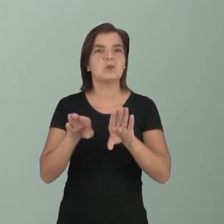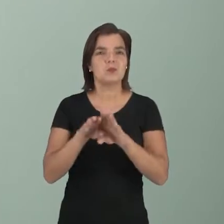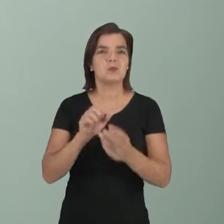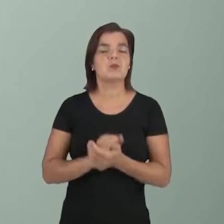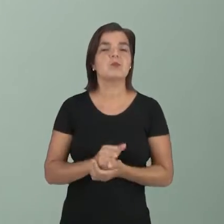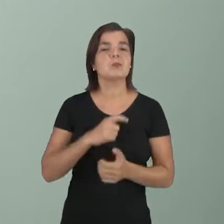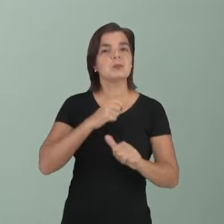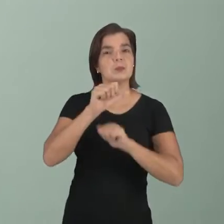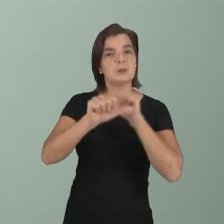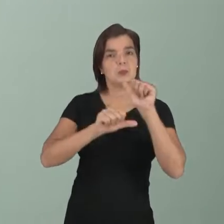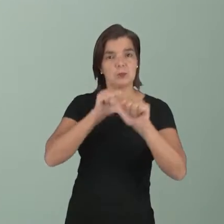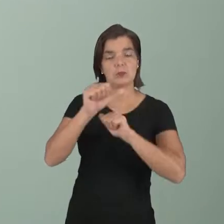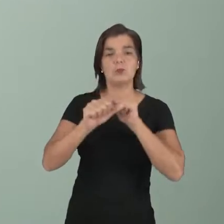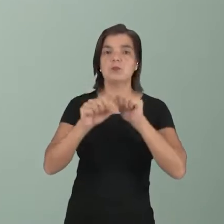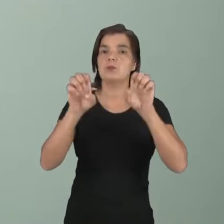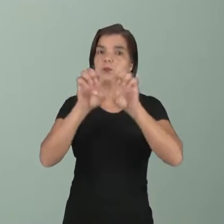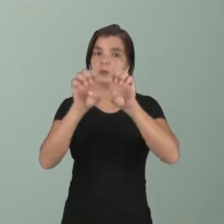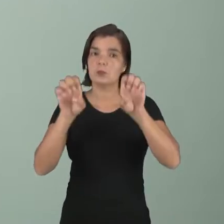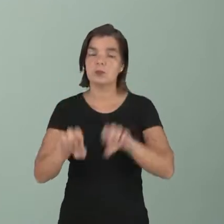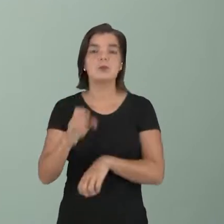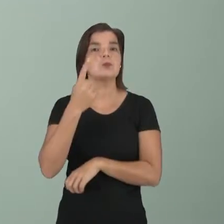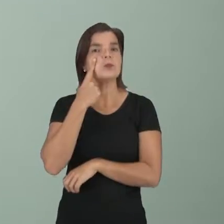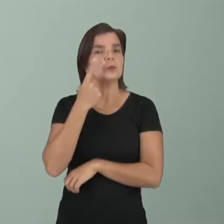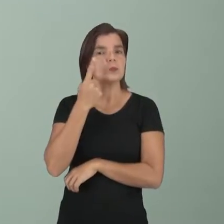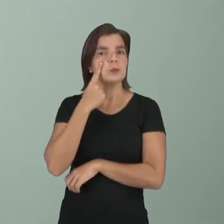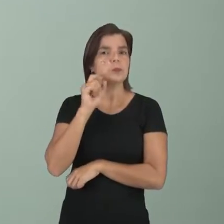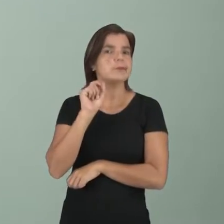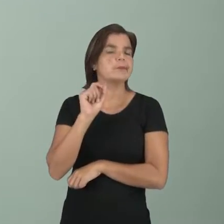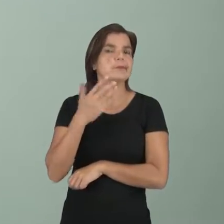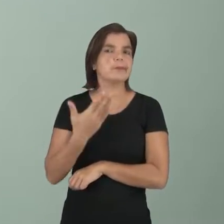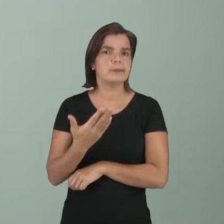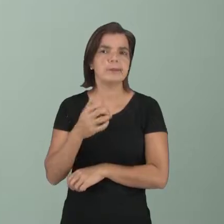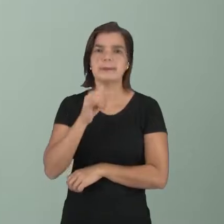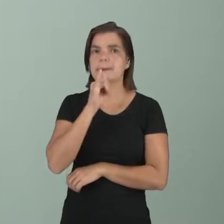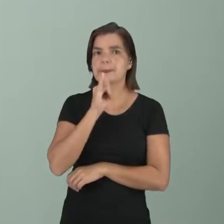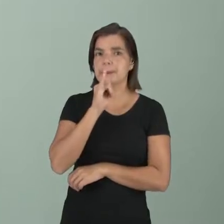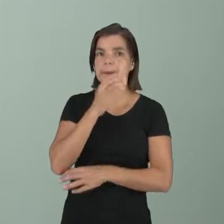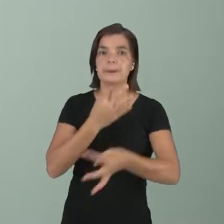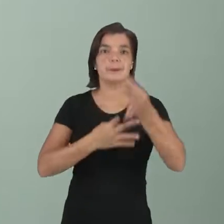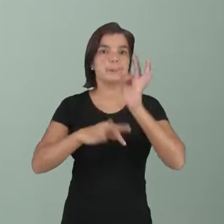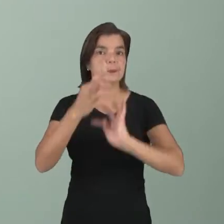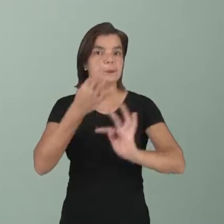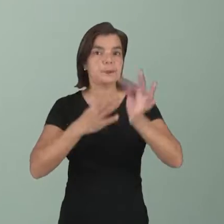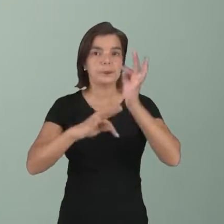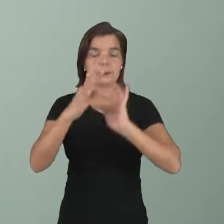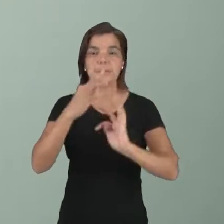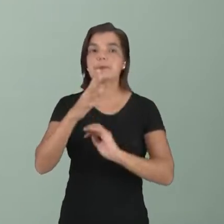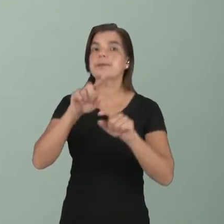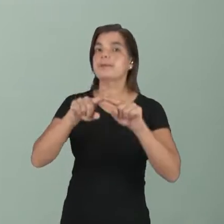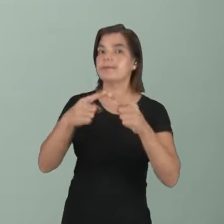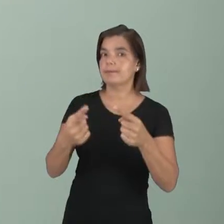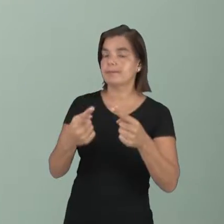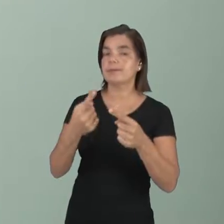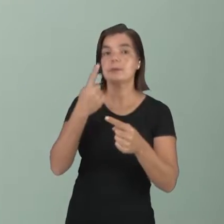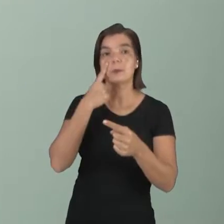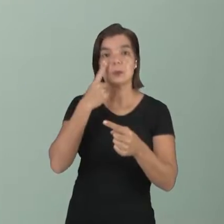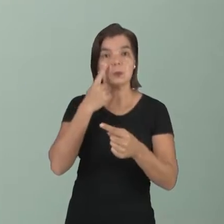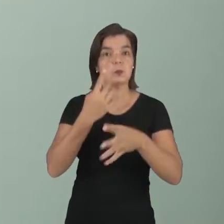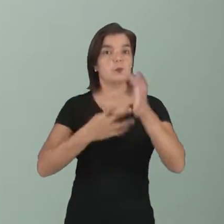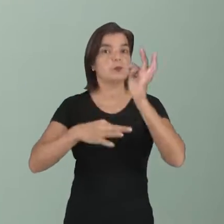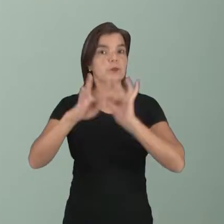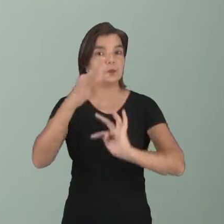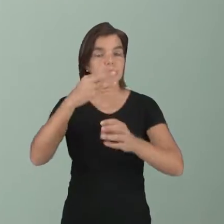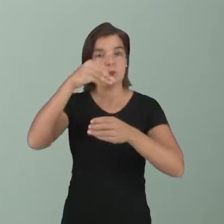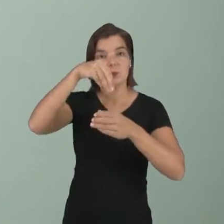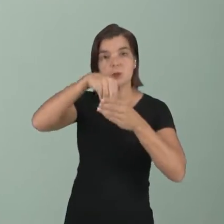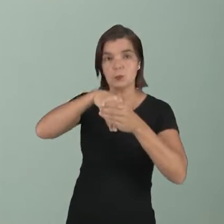quando tem uma mudança na estrutura, aí a gente pode colocar como, por exemplo, a tecnologia. Porém, quando nós falamos de